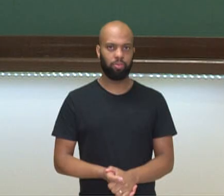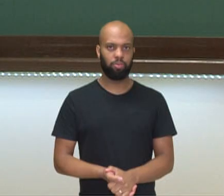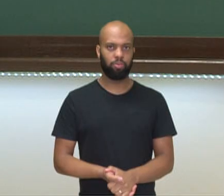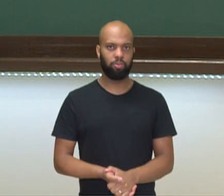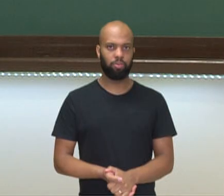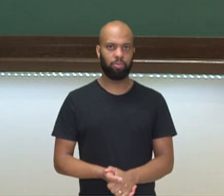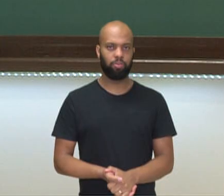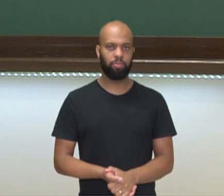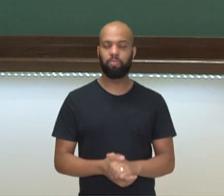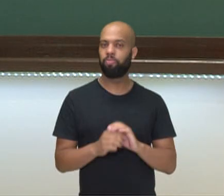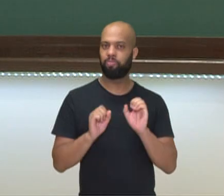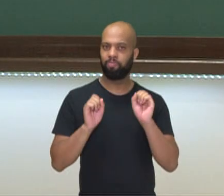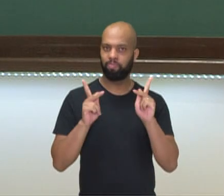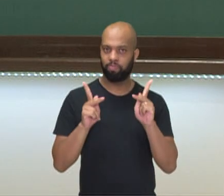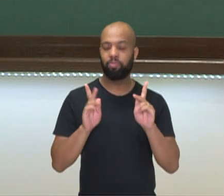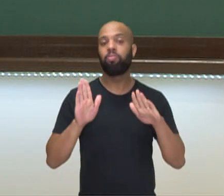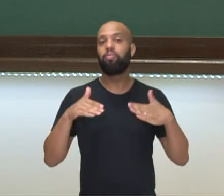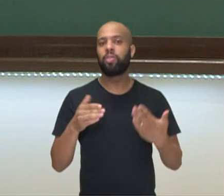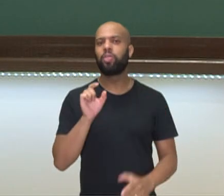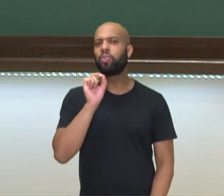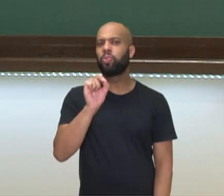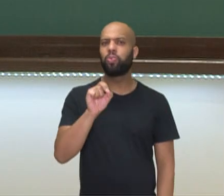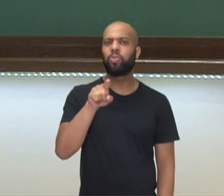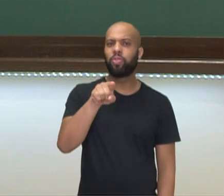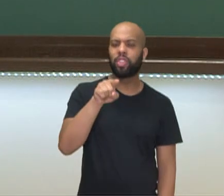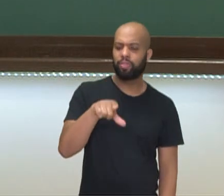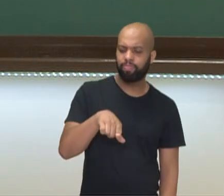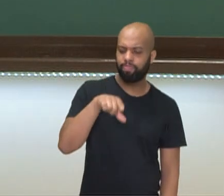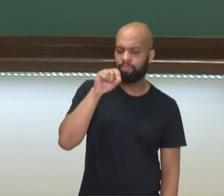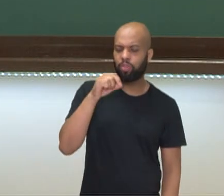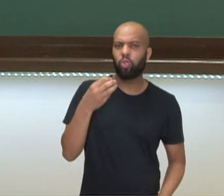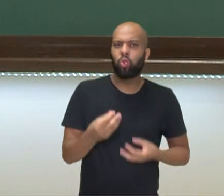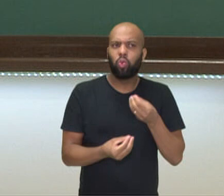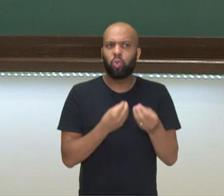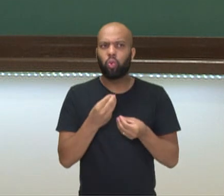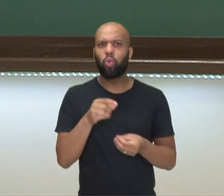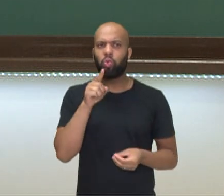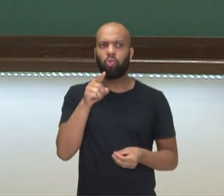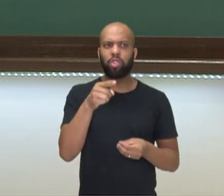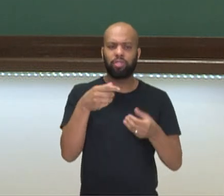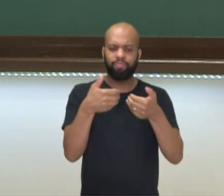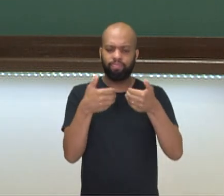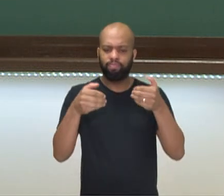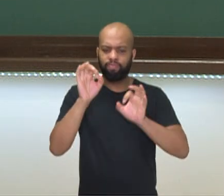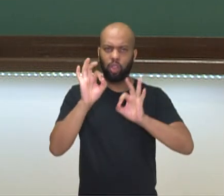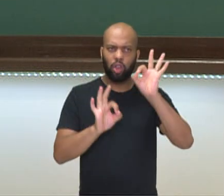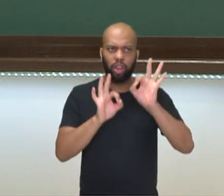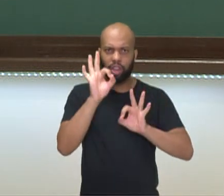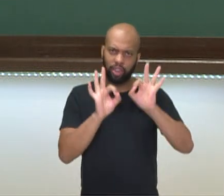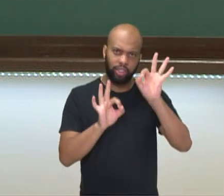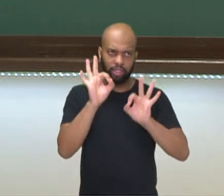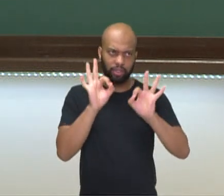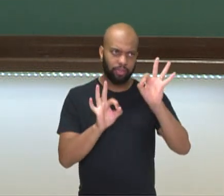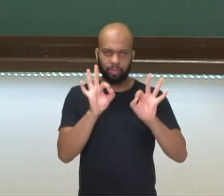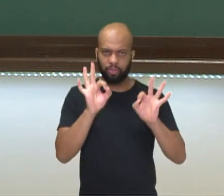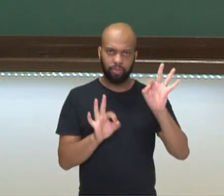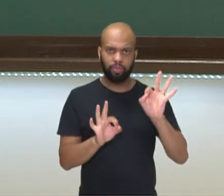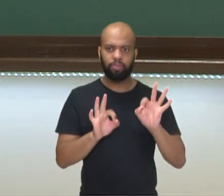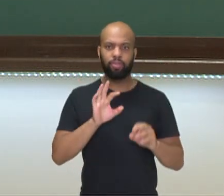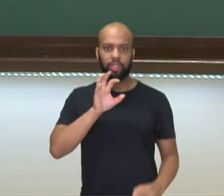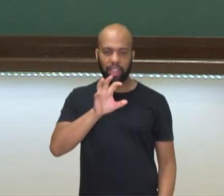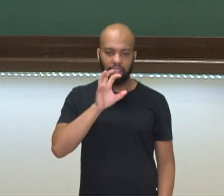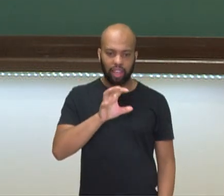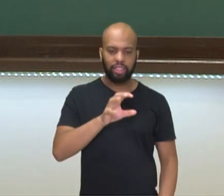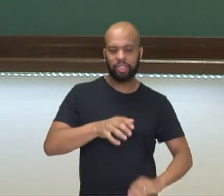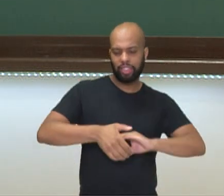ver, estudiantes. E aí, o que vocês marcaram? Como vocês dividiram essas saudações